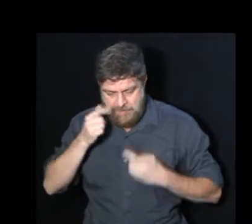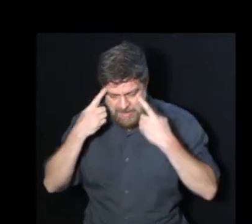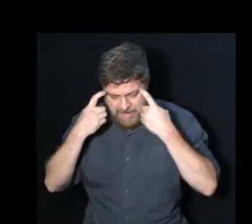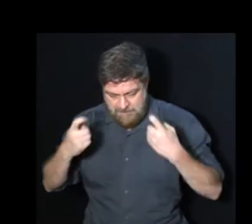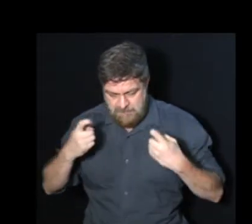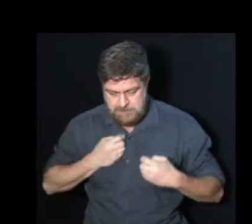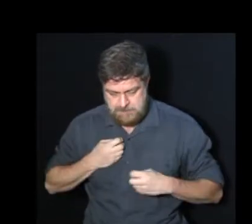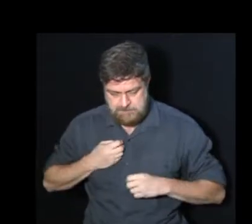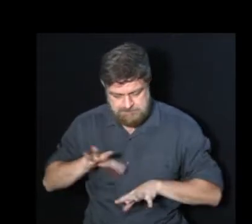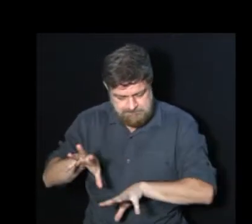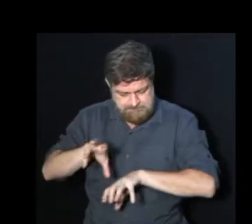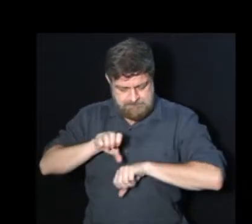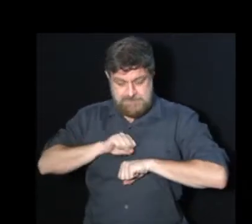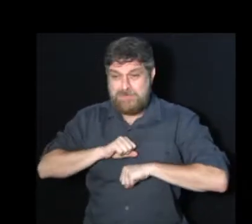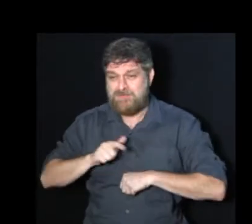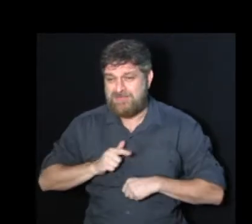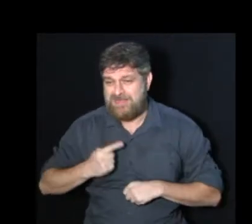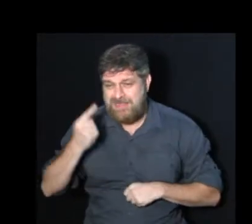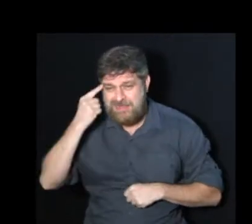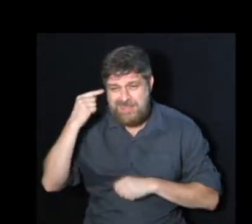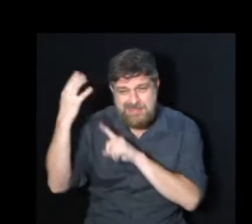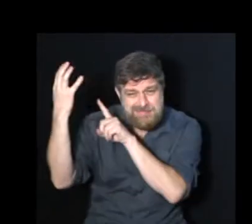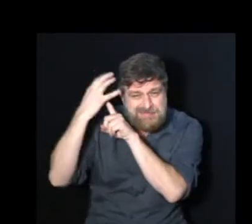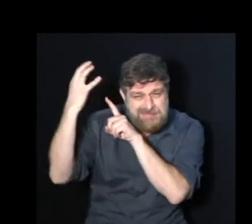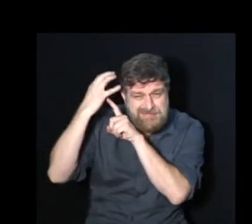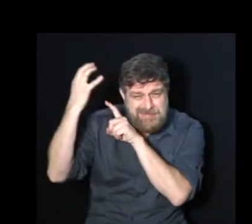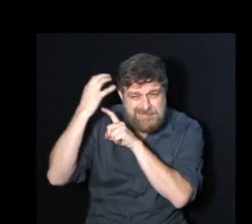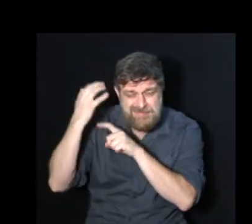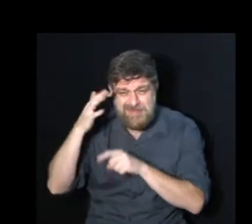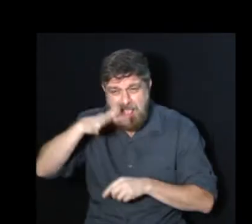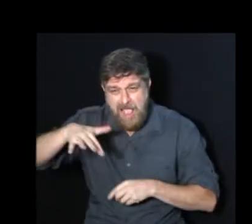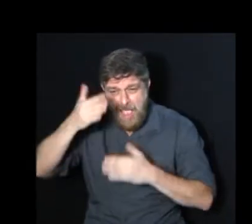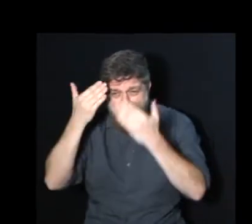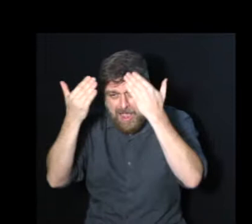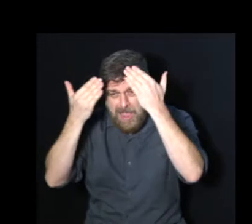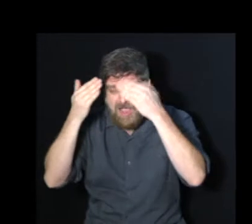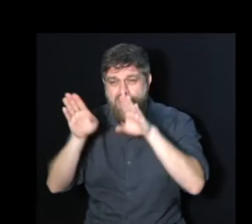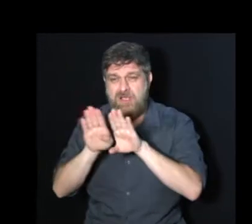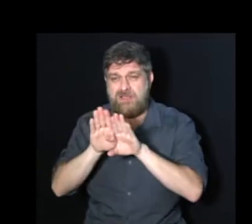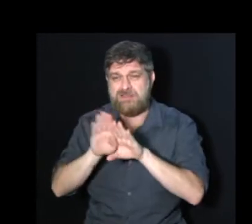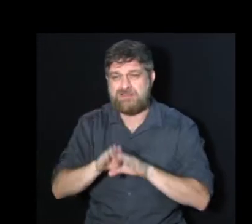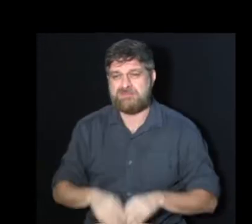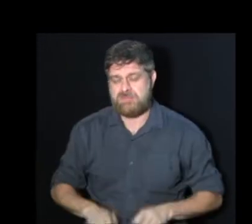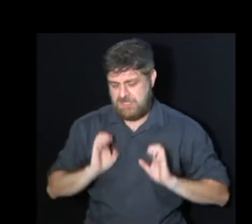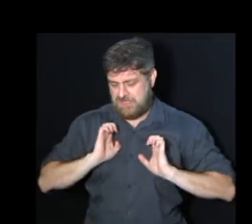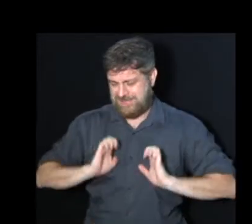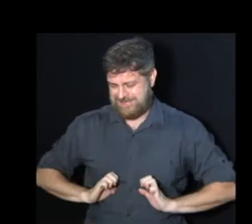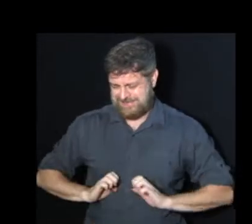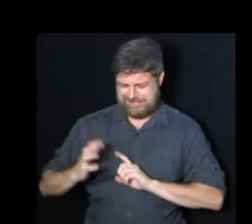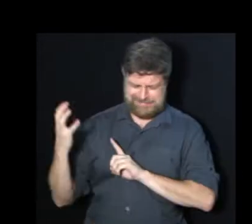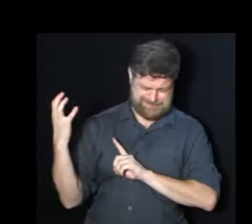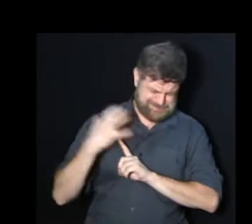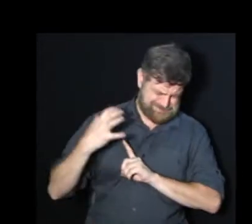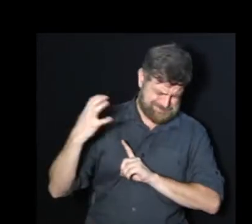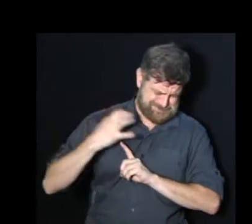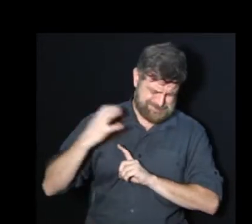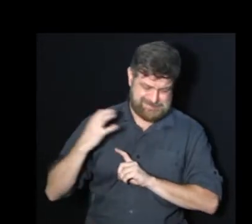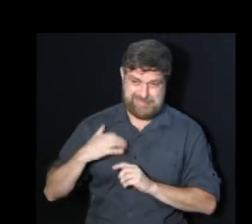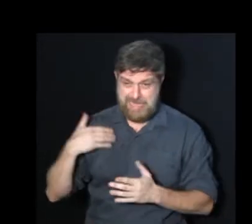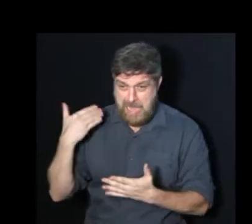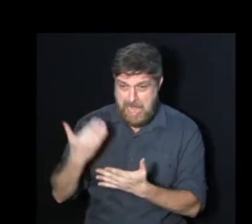desde a violência psicológica, passando pela violência moral, chegando à